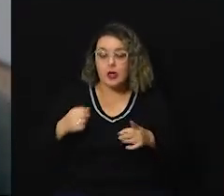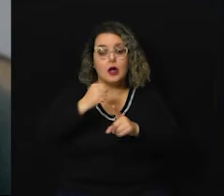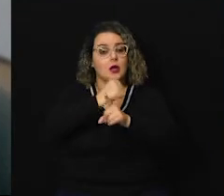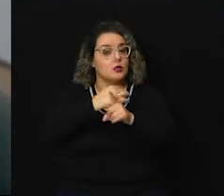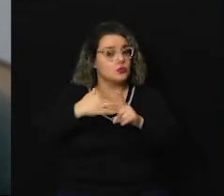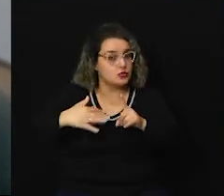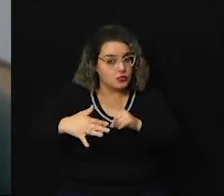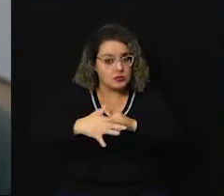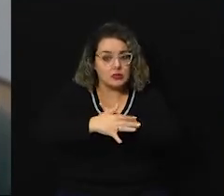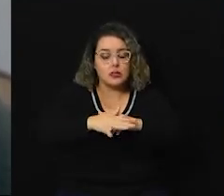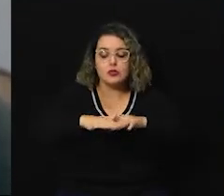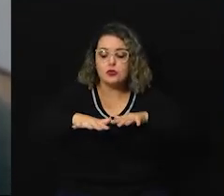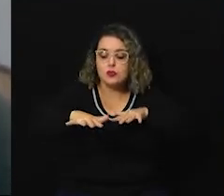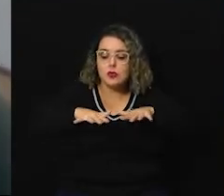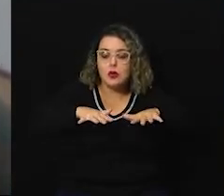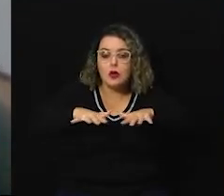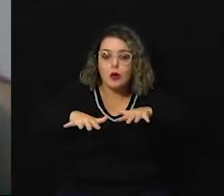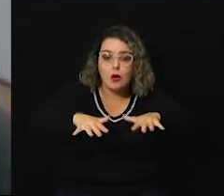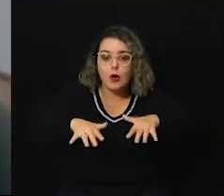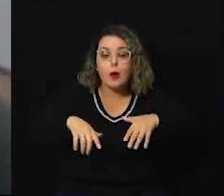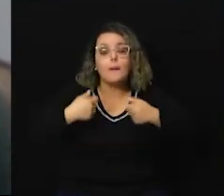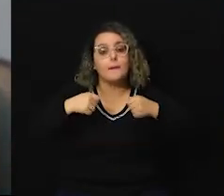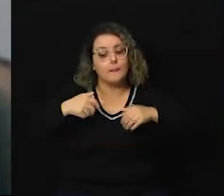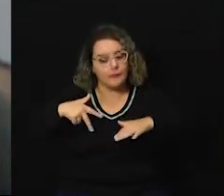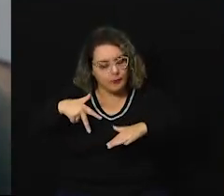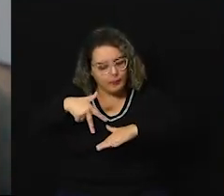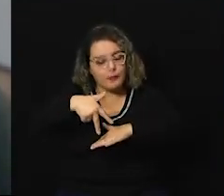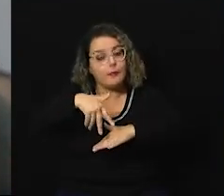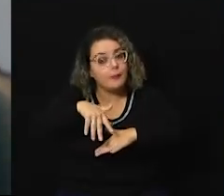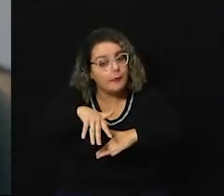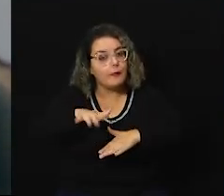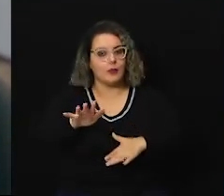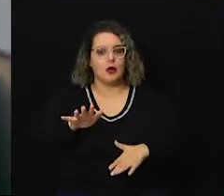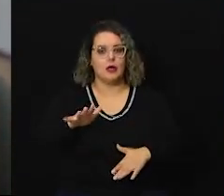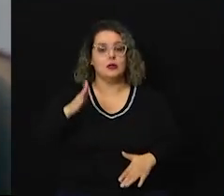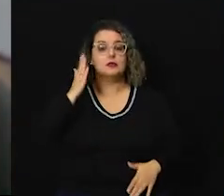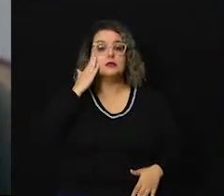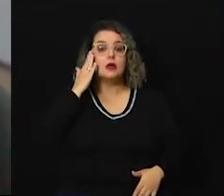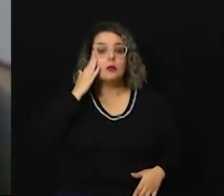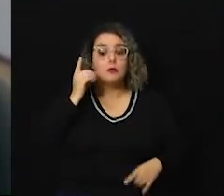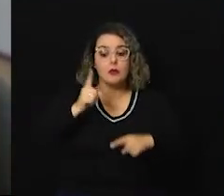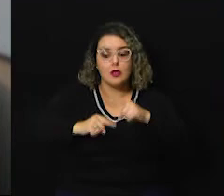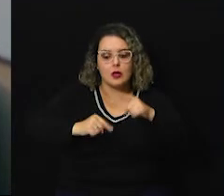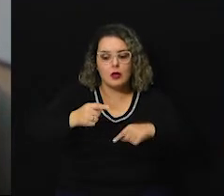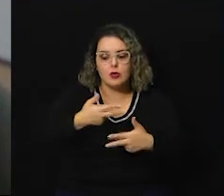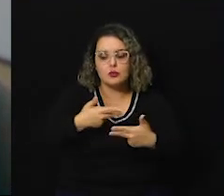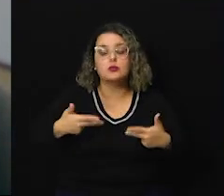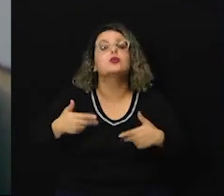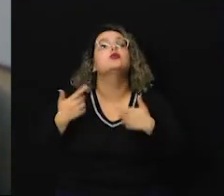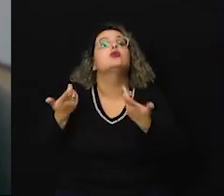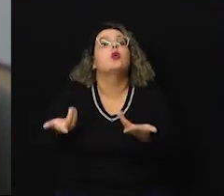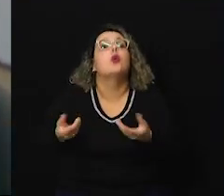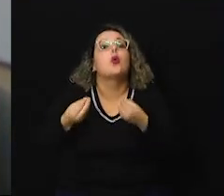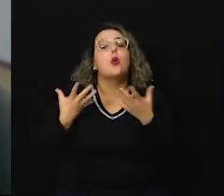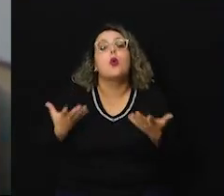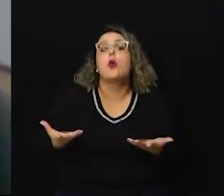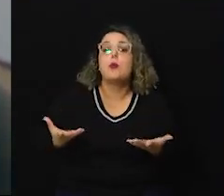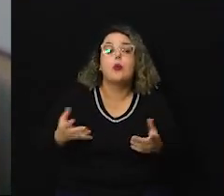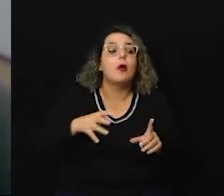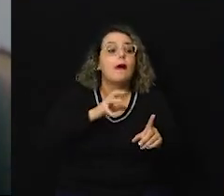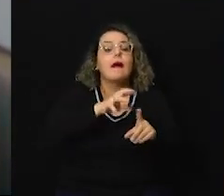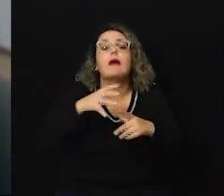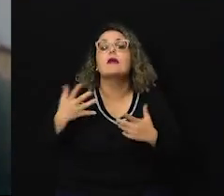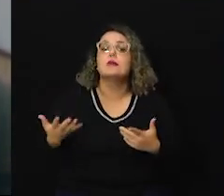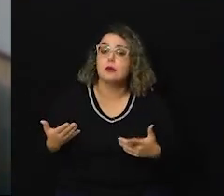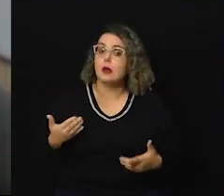sociedade já tá nesse movimento Mas cada vez mais precisa se posicionar saber de onde vêm os produtos que ela consome saber também qual o